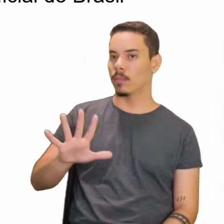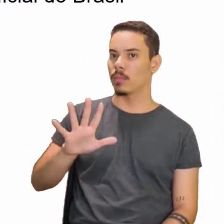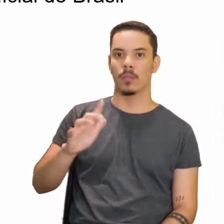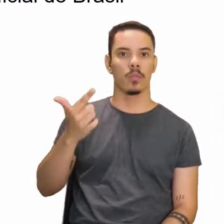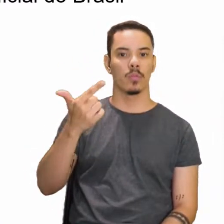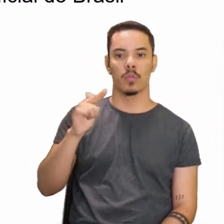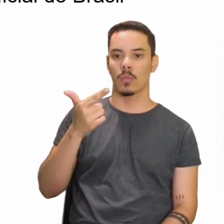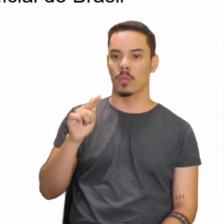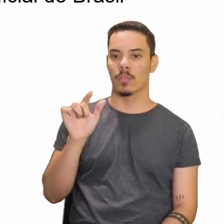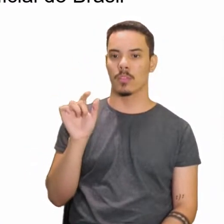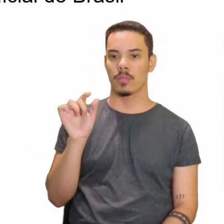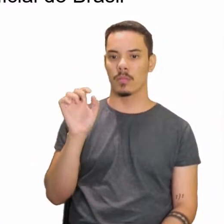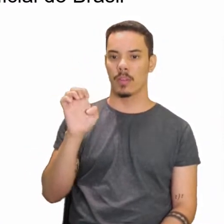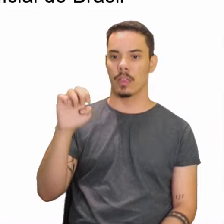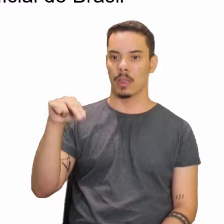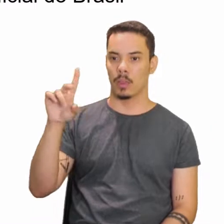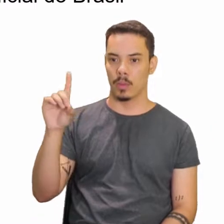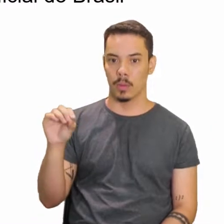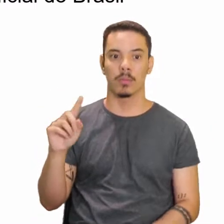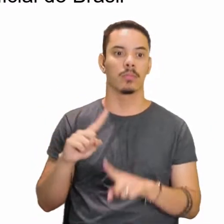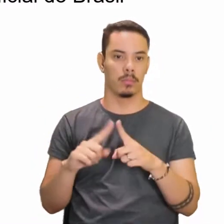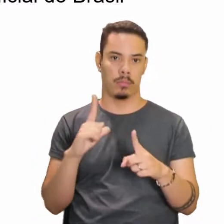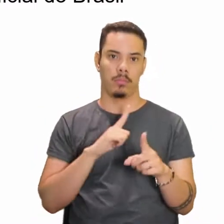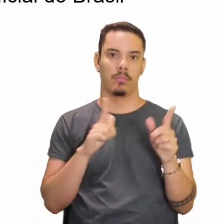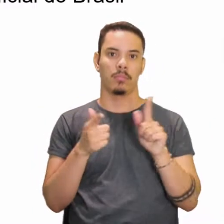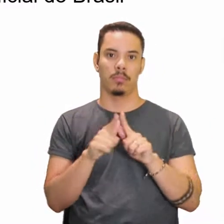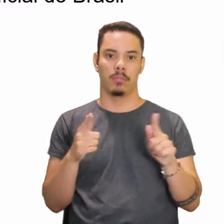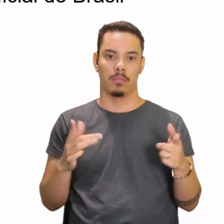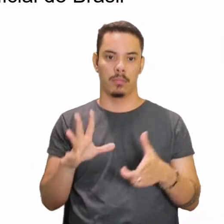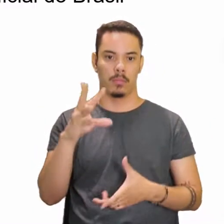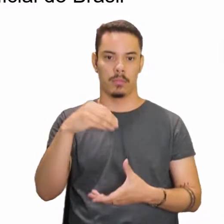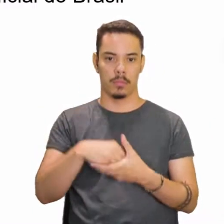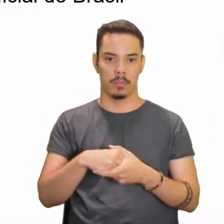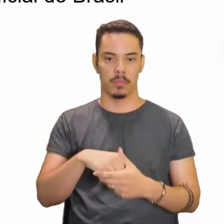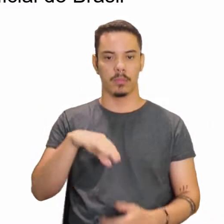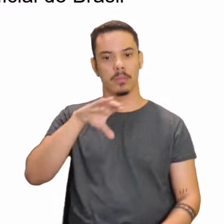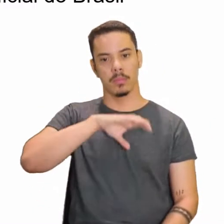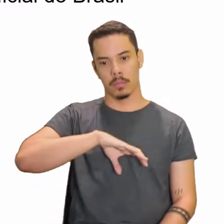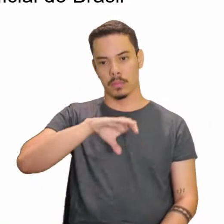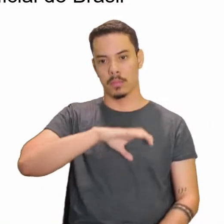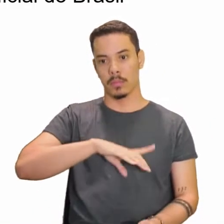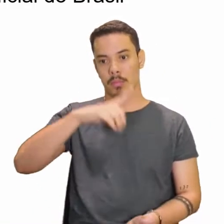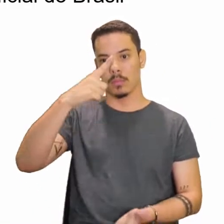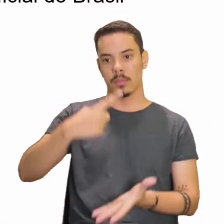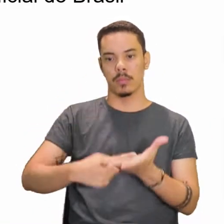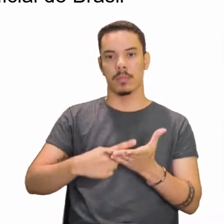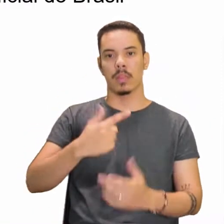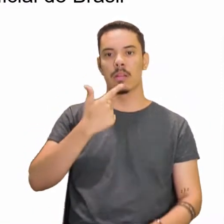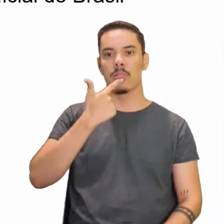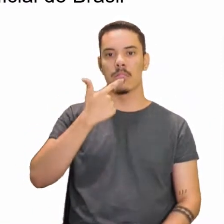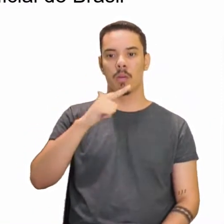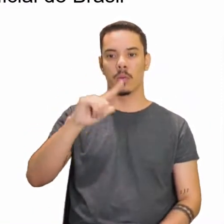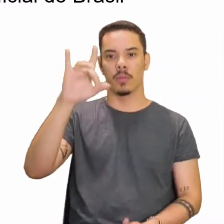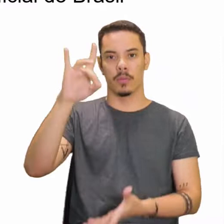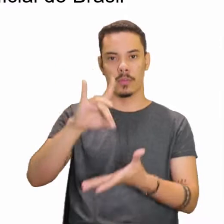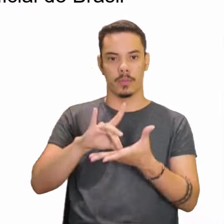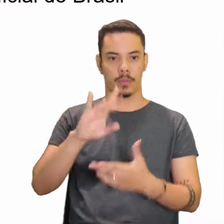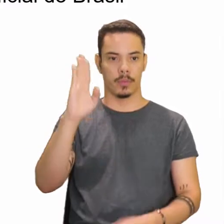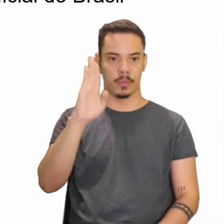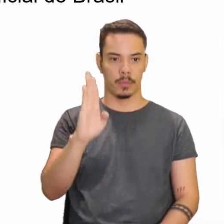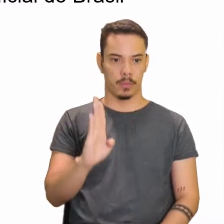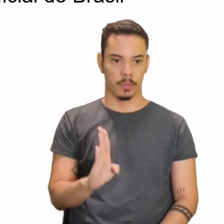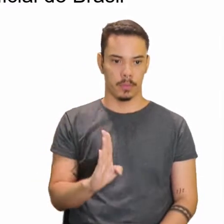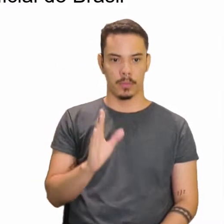usa gerúndio, embora ele exista na gramática. O português foi estabelecido como língua oficial do